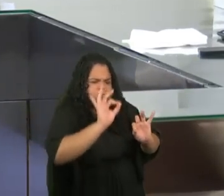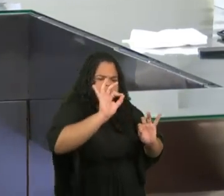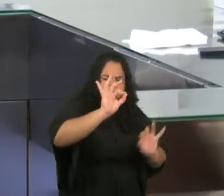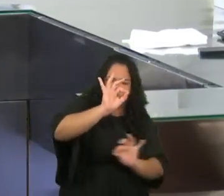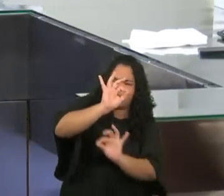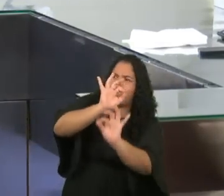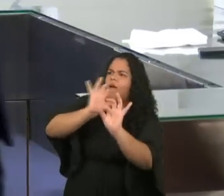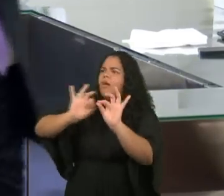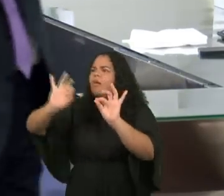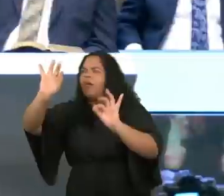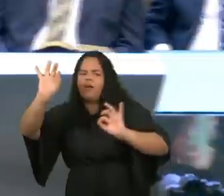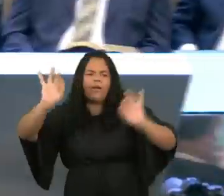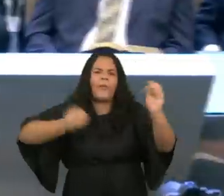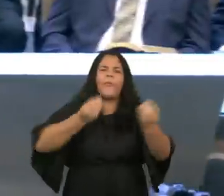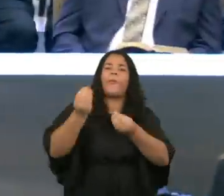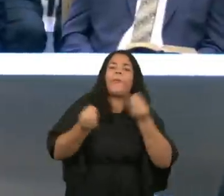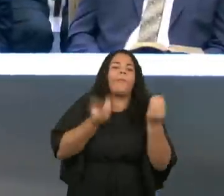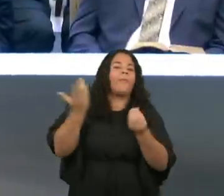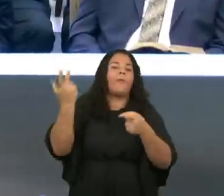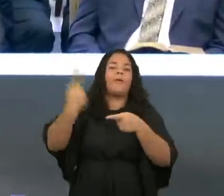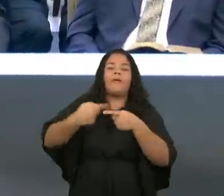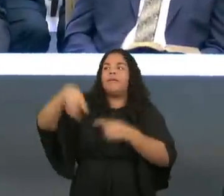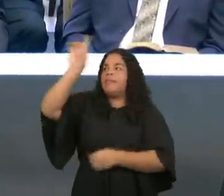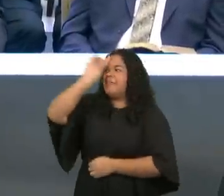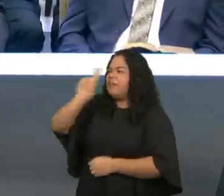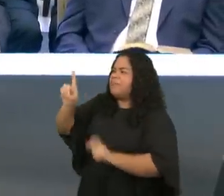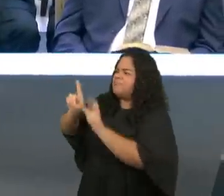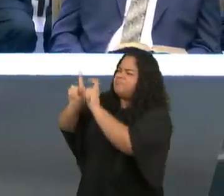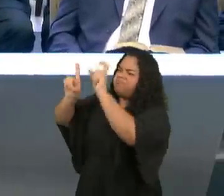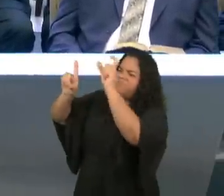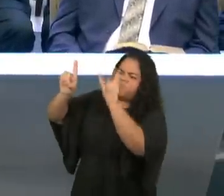Tudo pela palavra do seu poder.